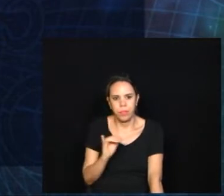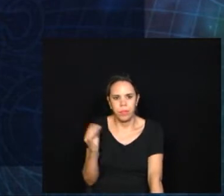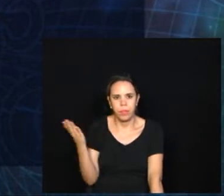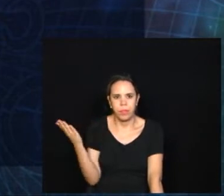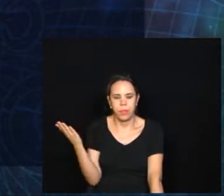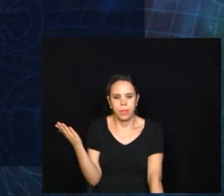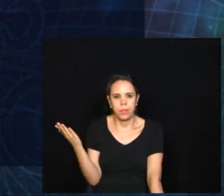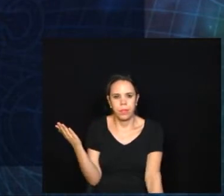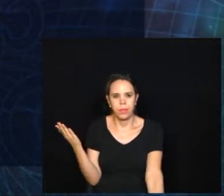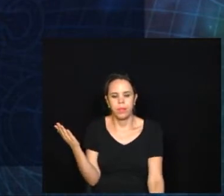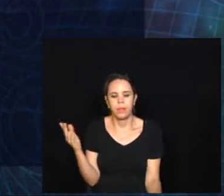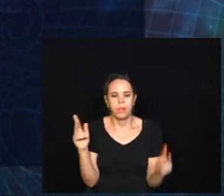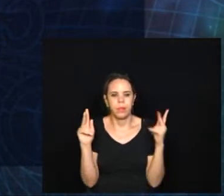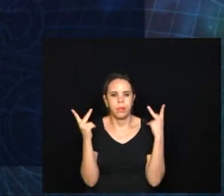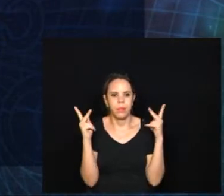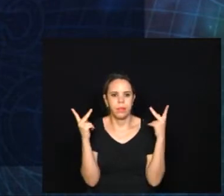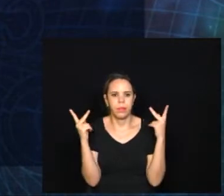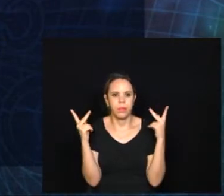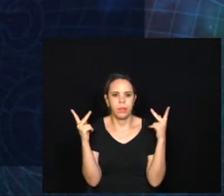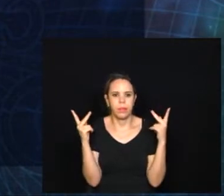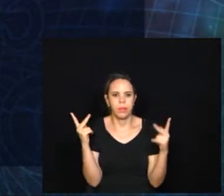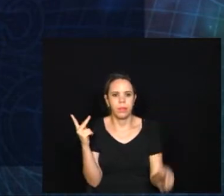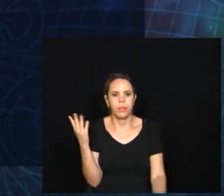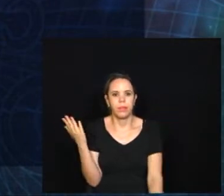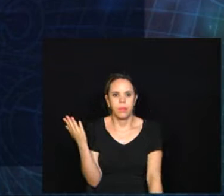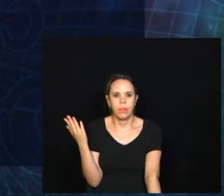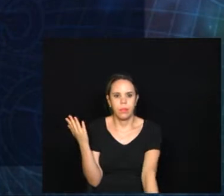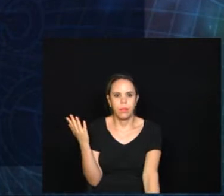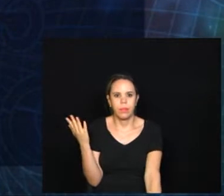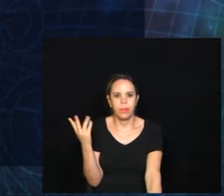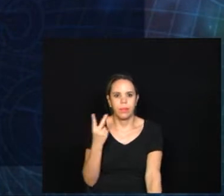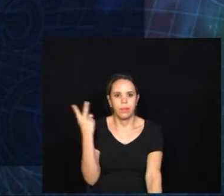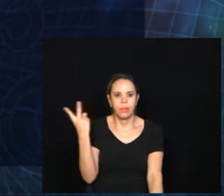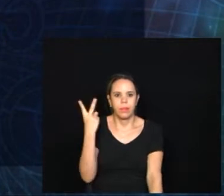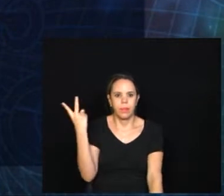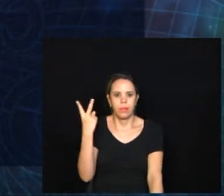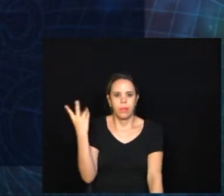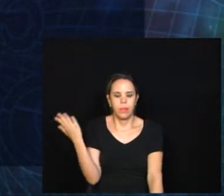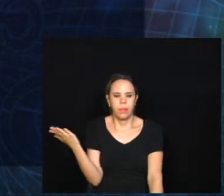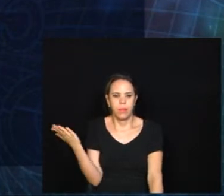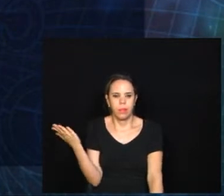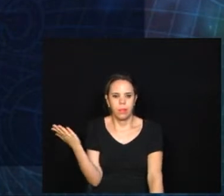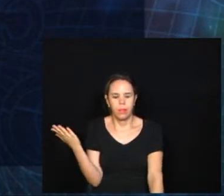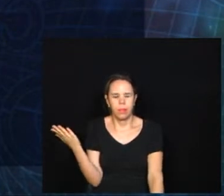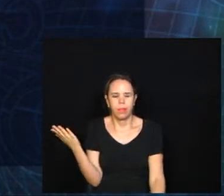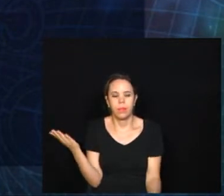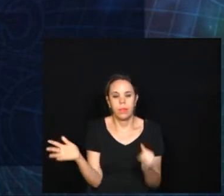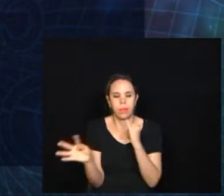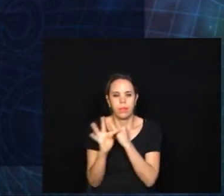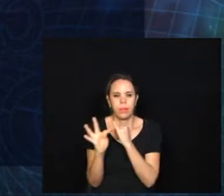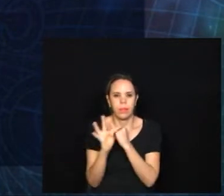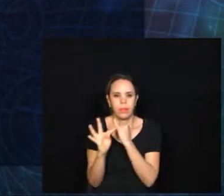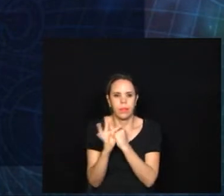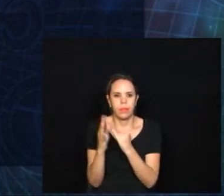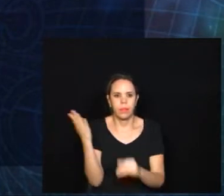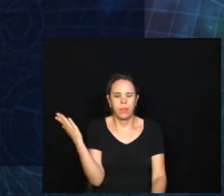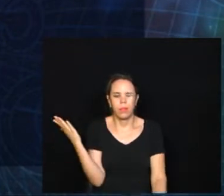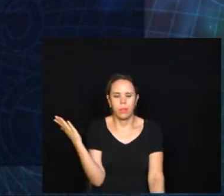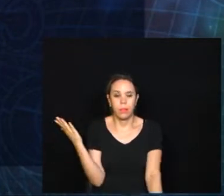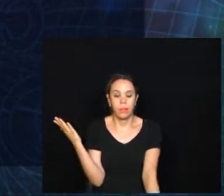Indaiatuba, 789, Hortolândia, 729, Valinhos, 398,